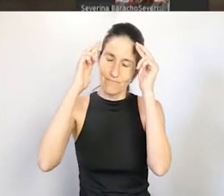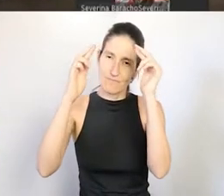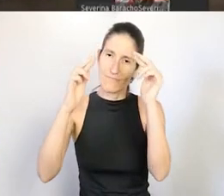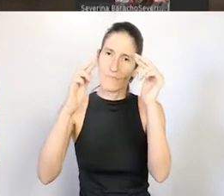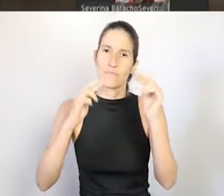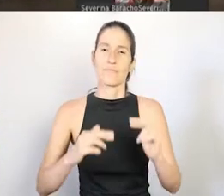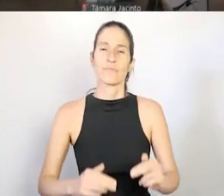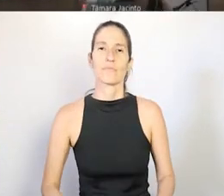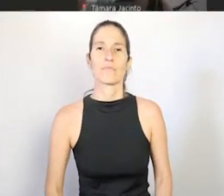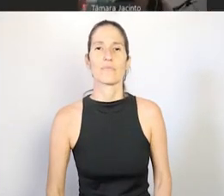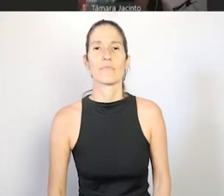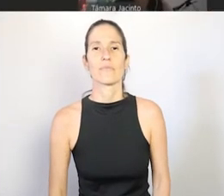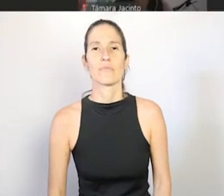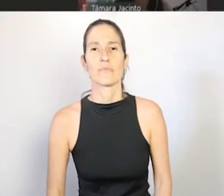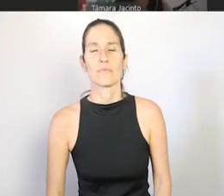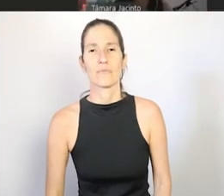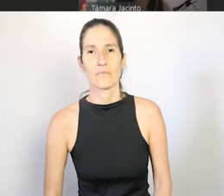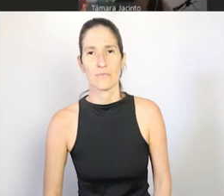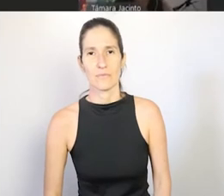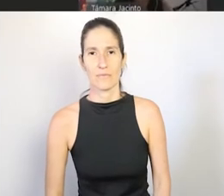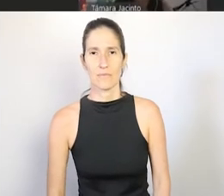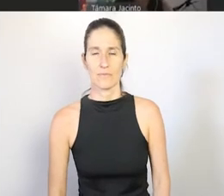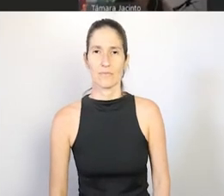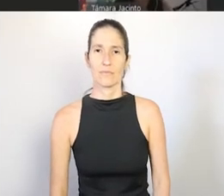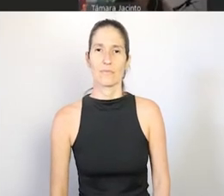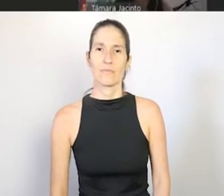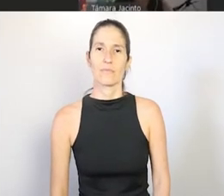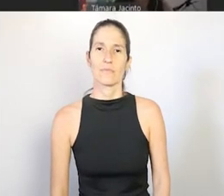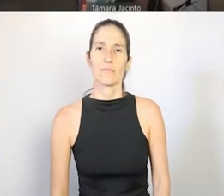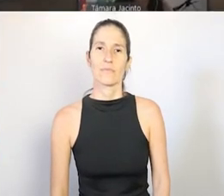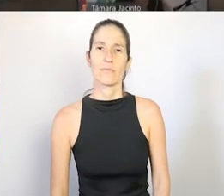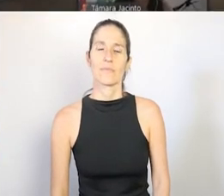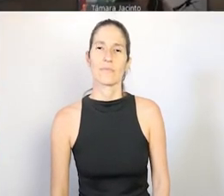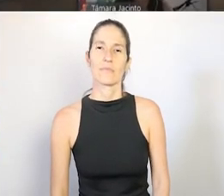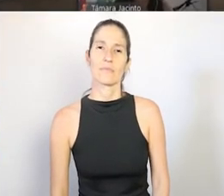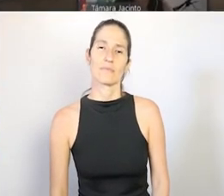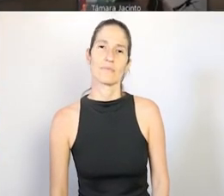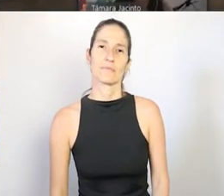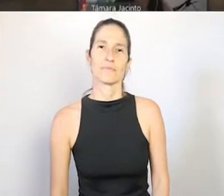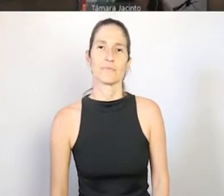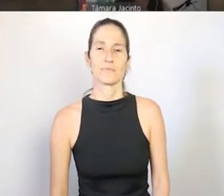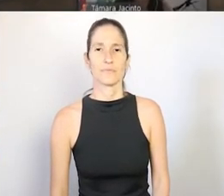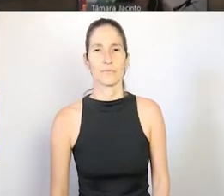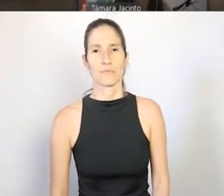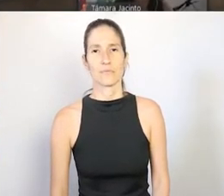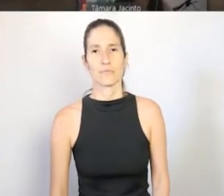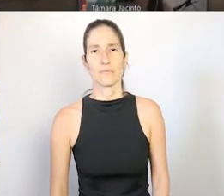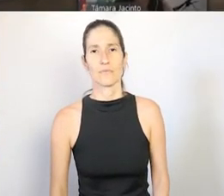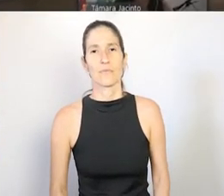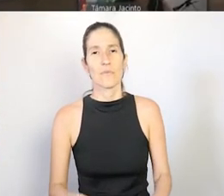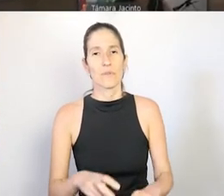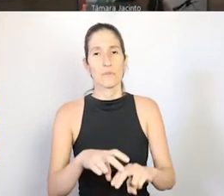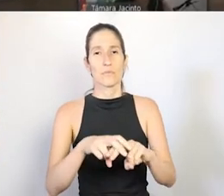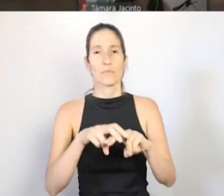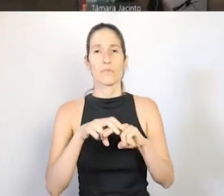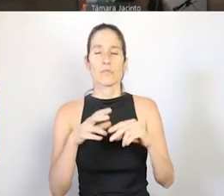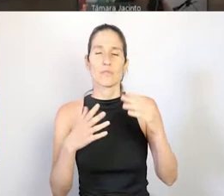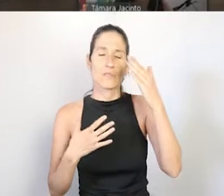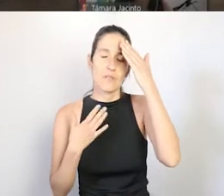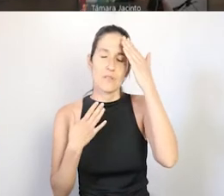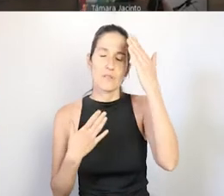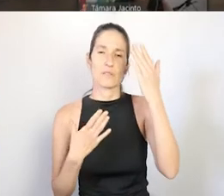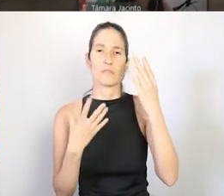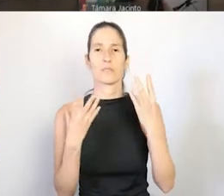respeito, somada à consideração. E por isso, dentro dessa forma, a gente só